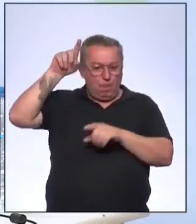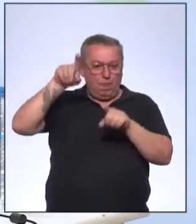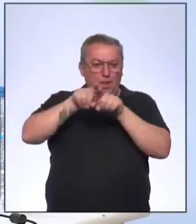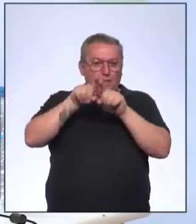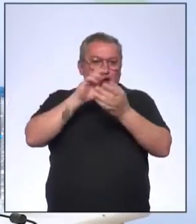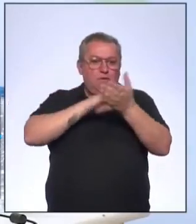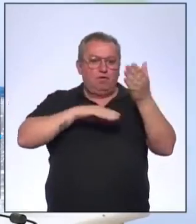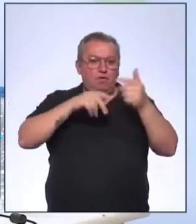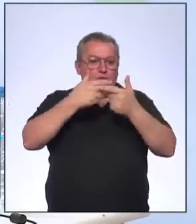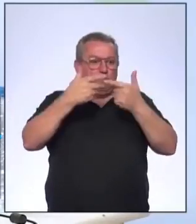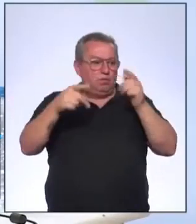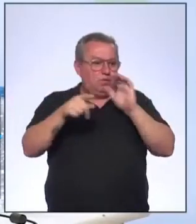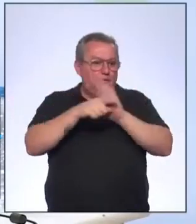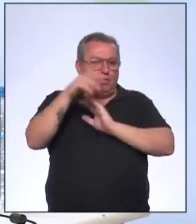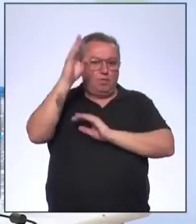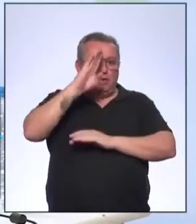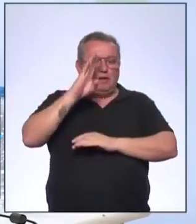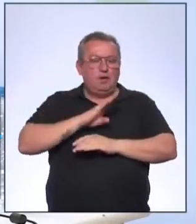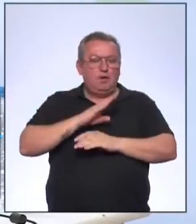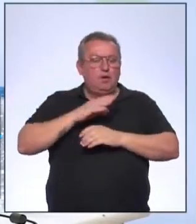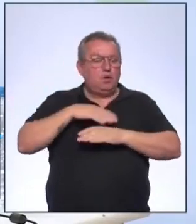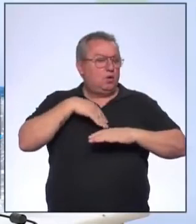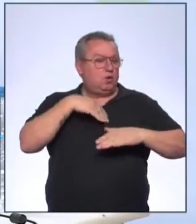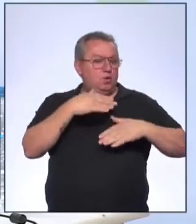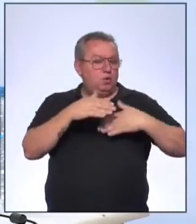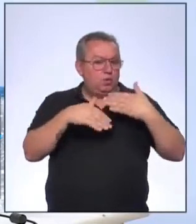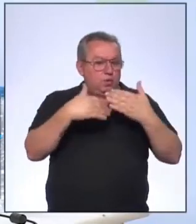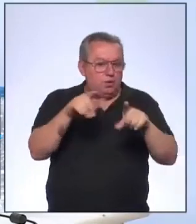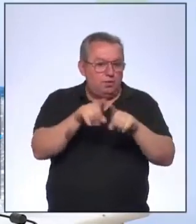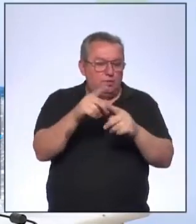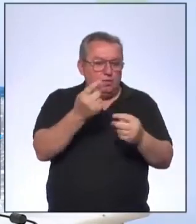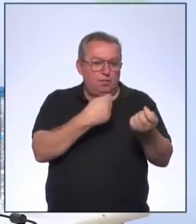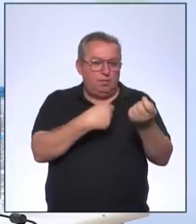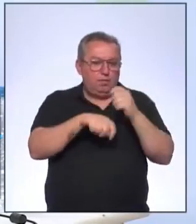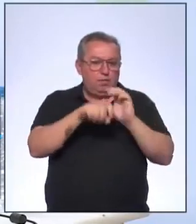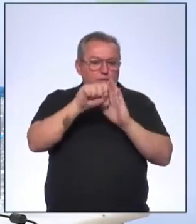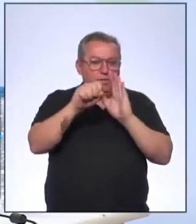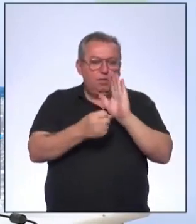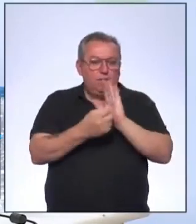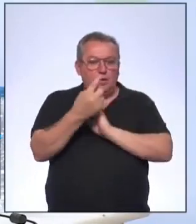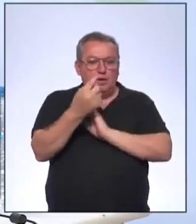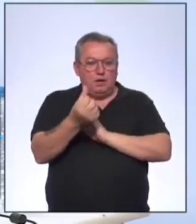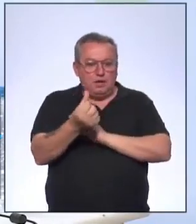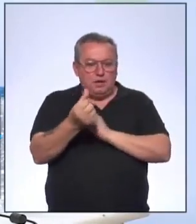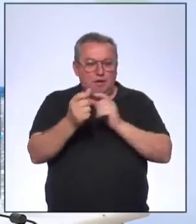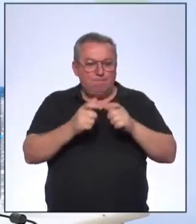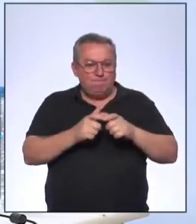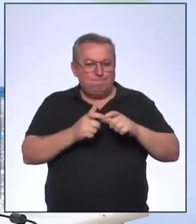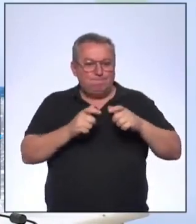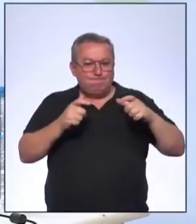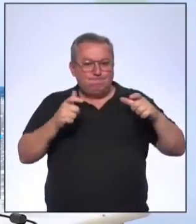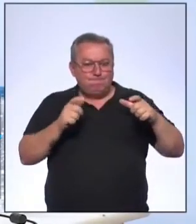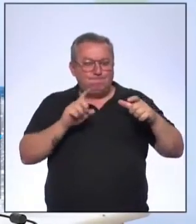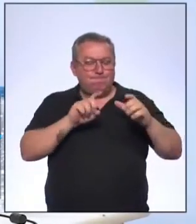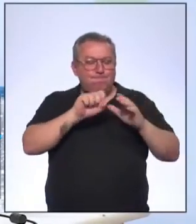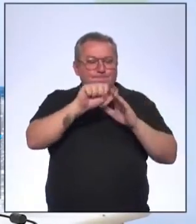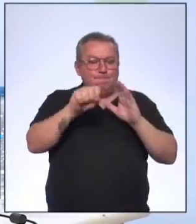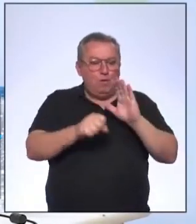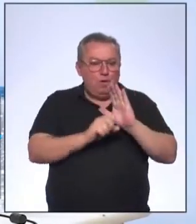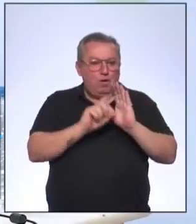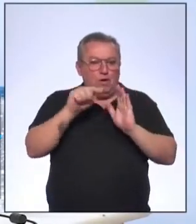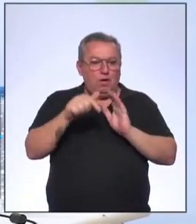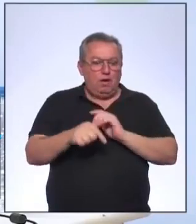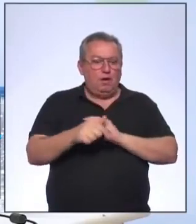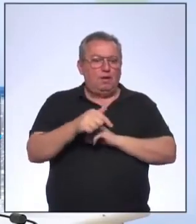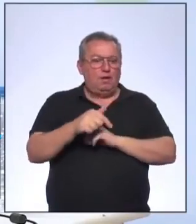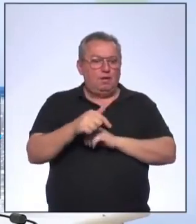território brasileiro, né? E com o passar do tempo vimos aí a economia do século XVI, a expansão no século XVII, o processo inicial